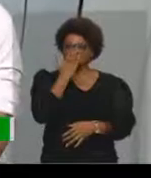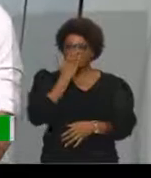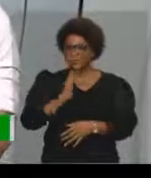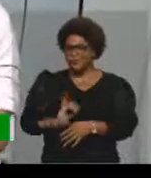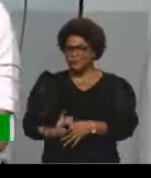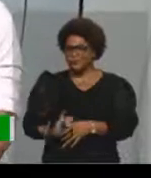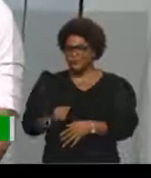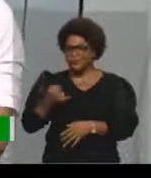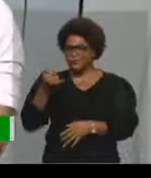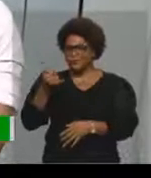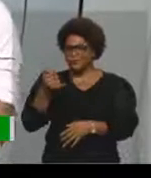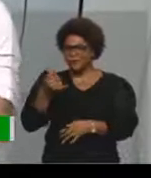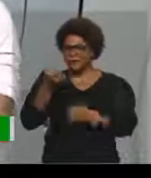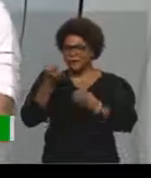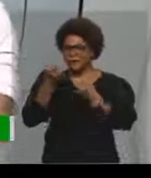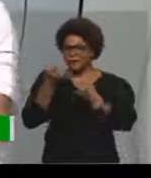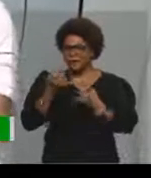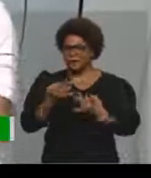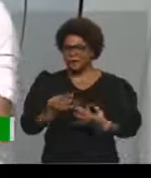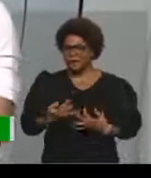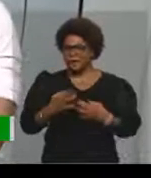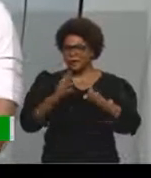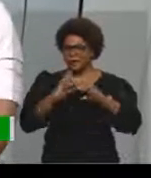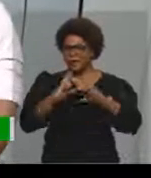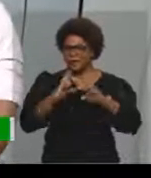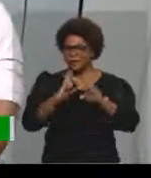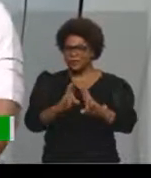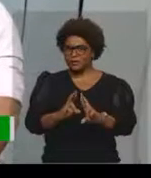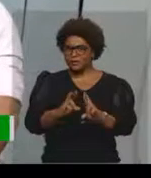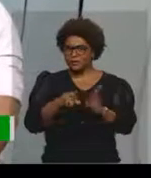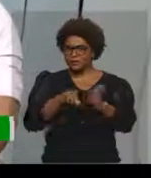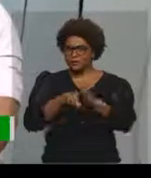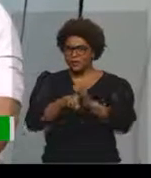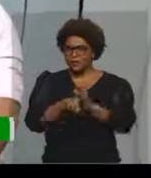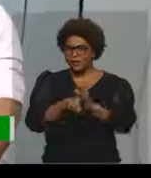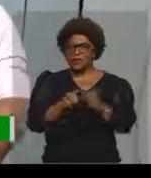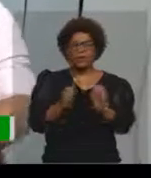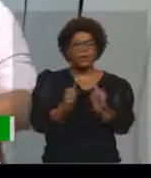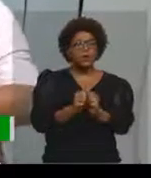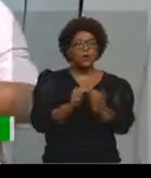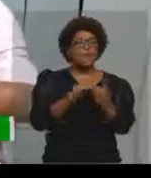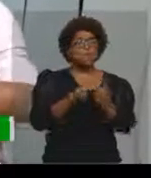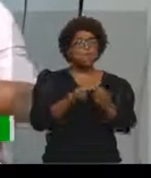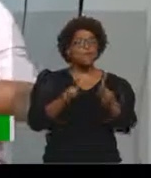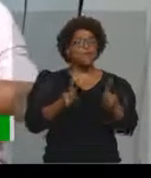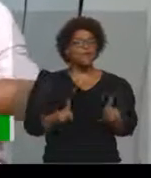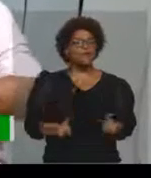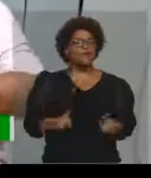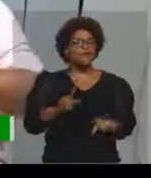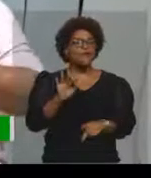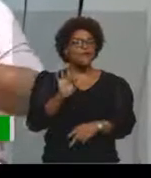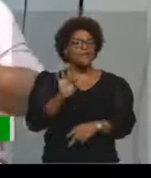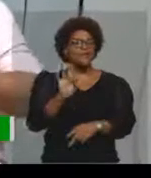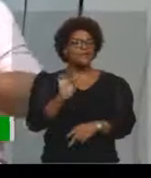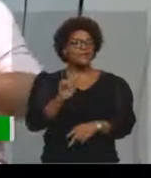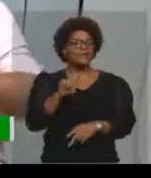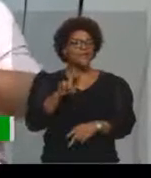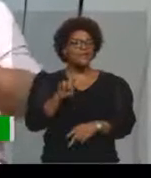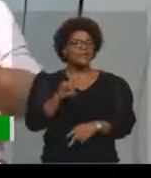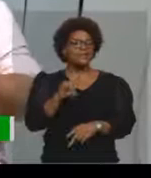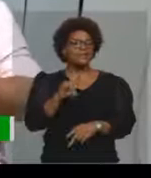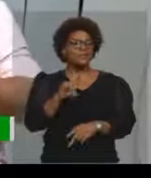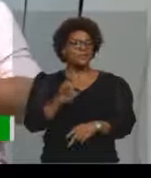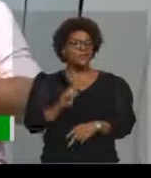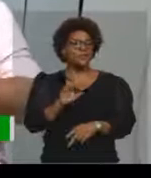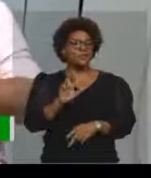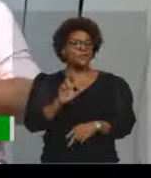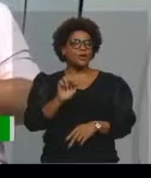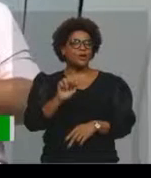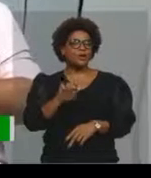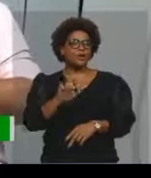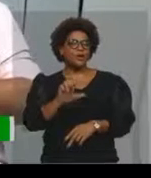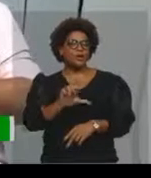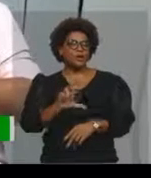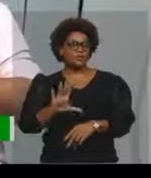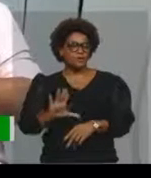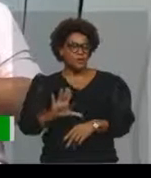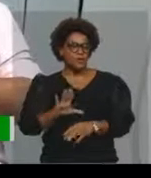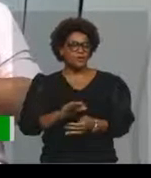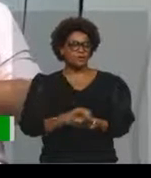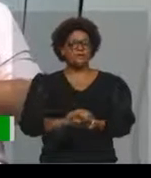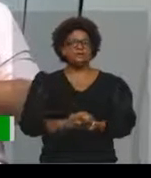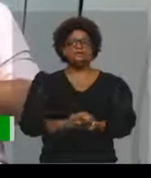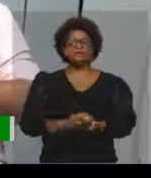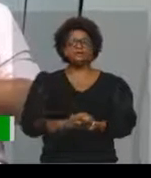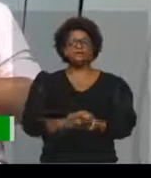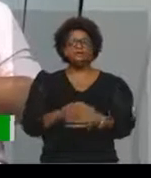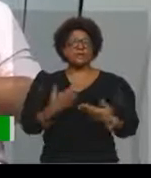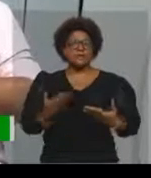essa pergunta com o que o professor Fernando disse no bloco anterior. Nós temos aí então um continente no